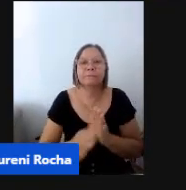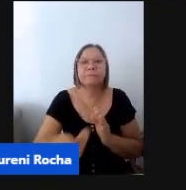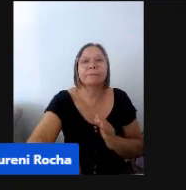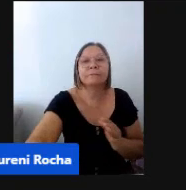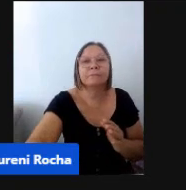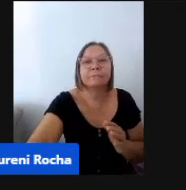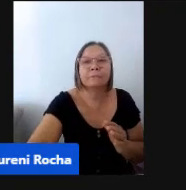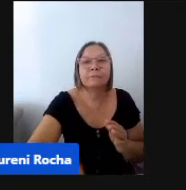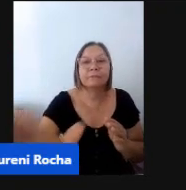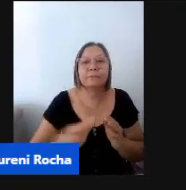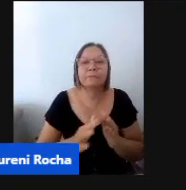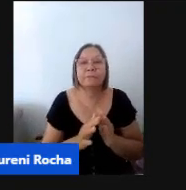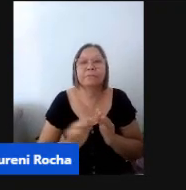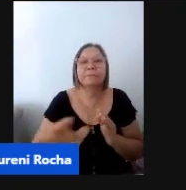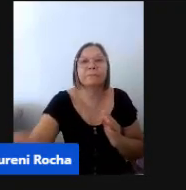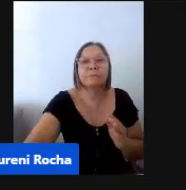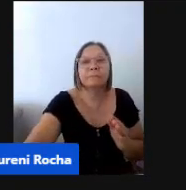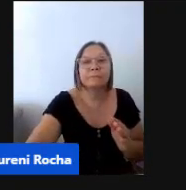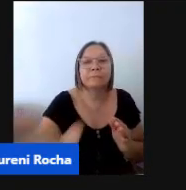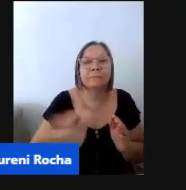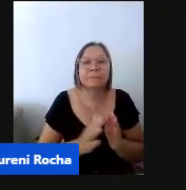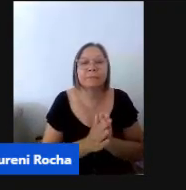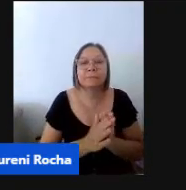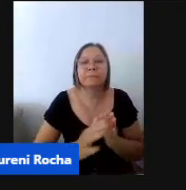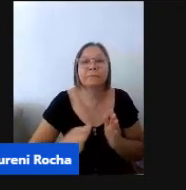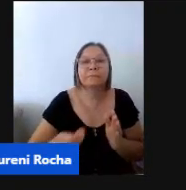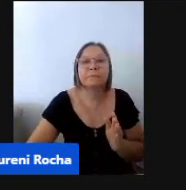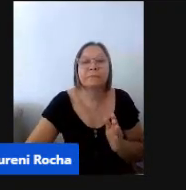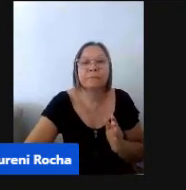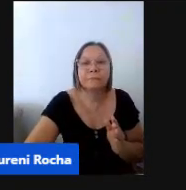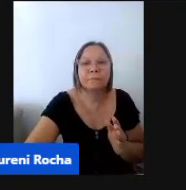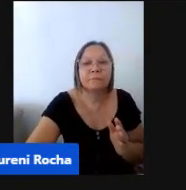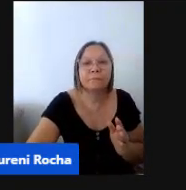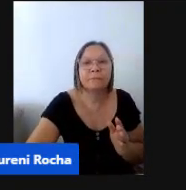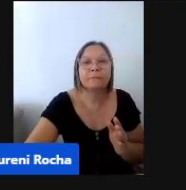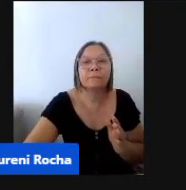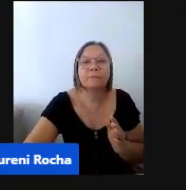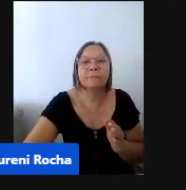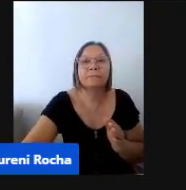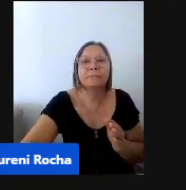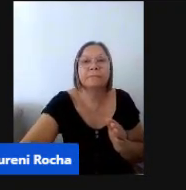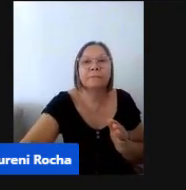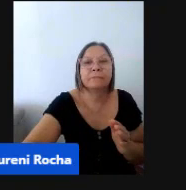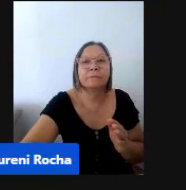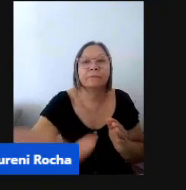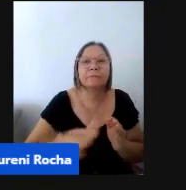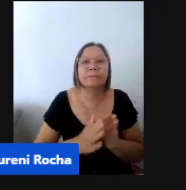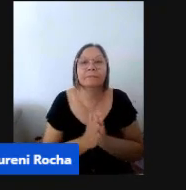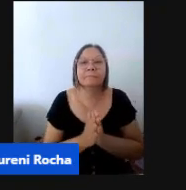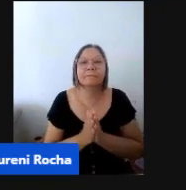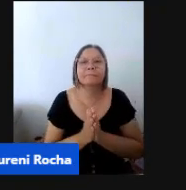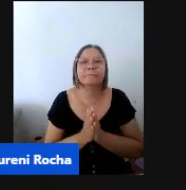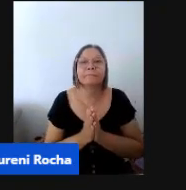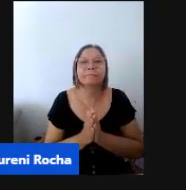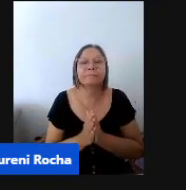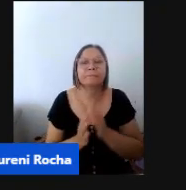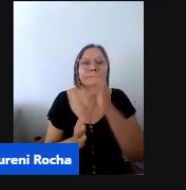seja artesanais, melhor essas crianças elas vão conseguir